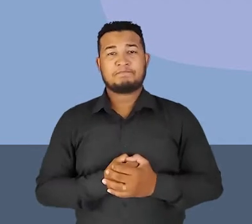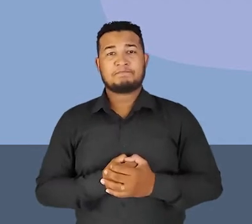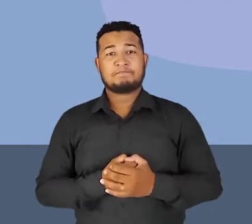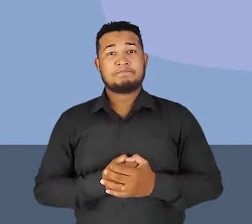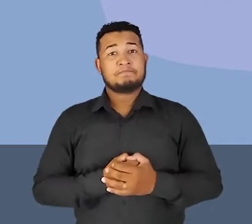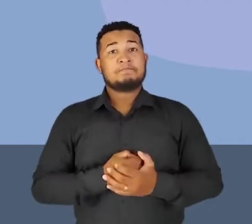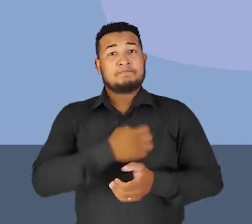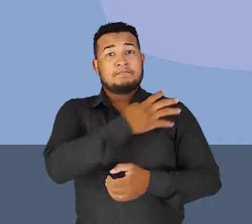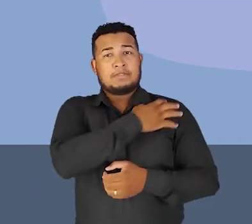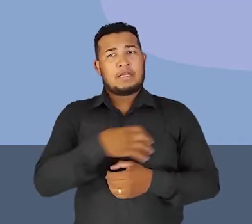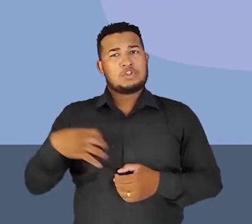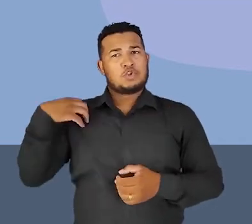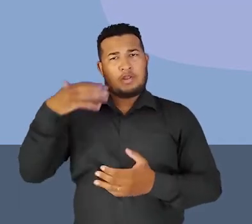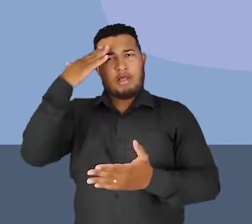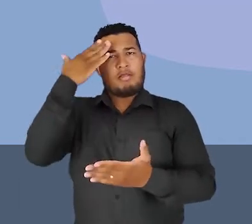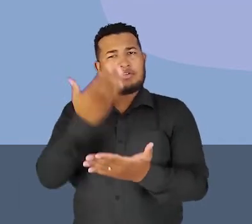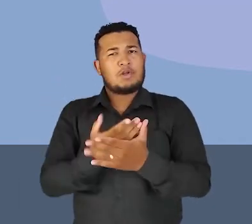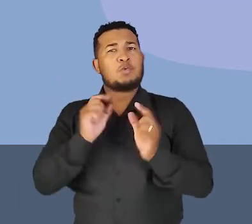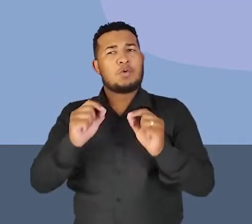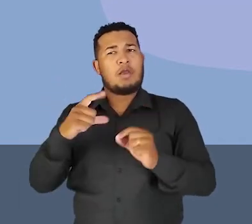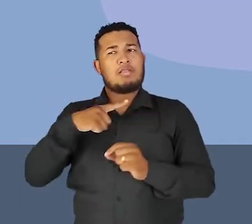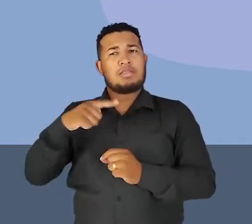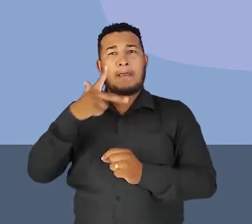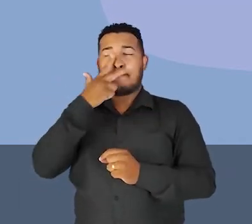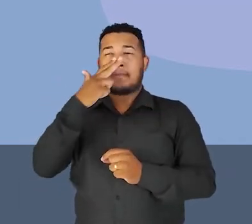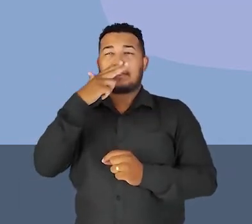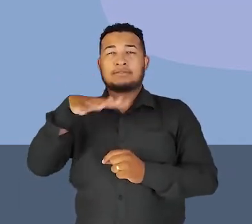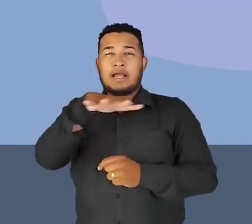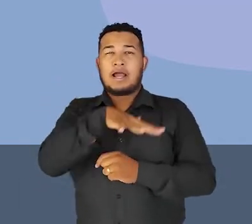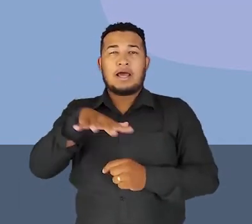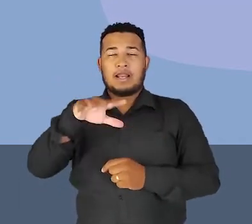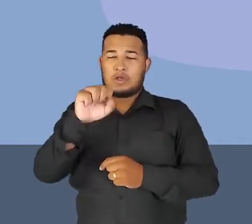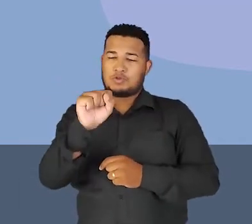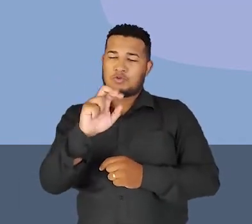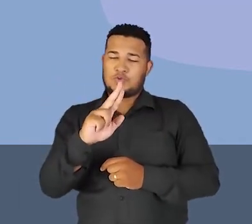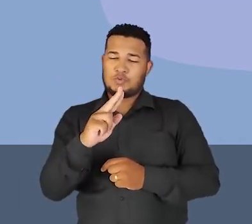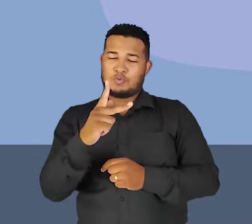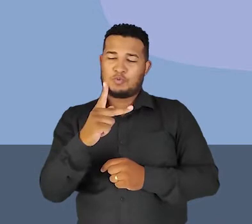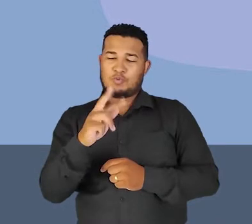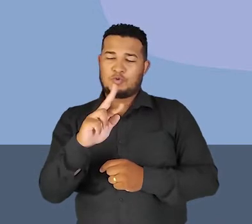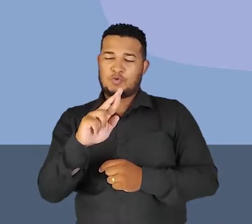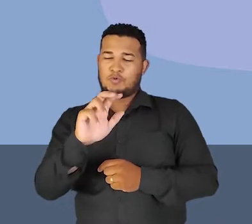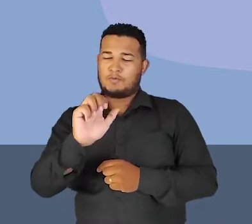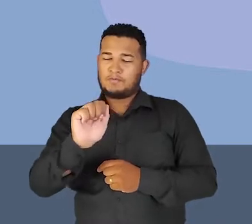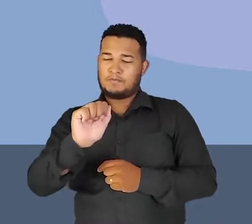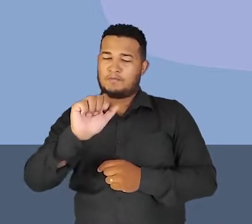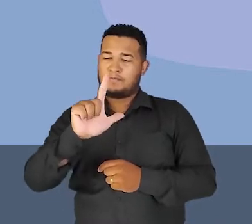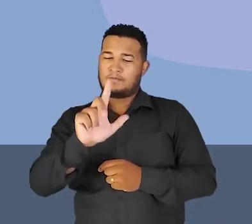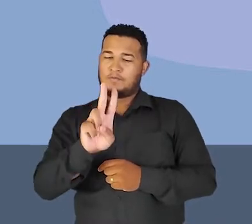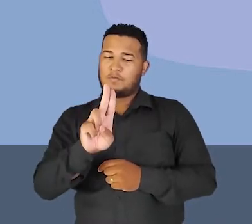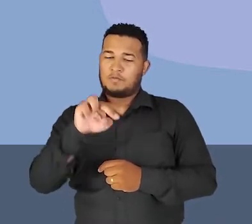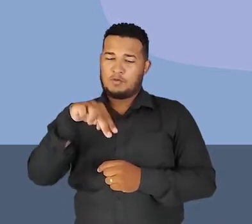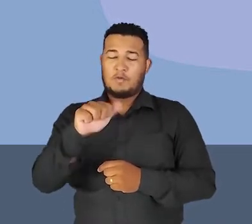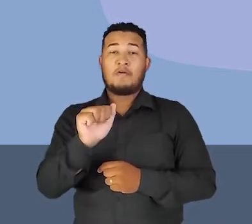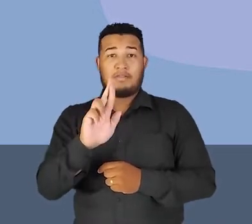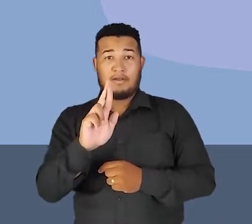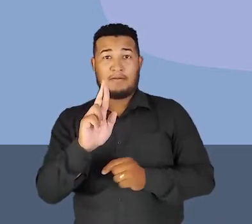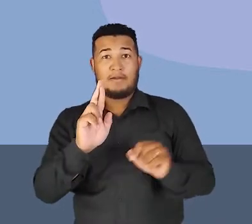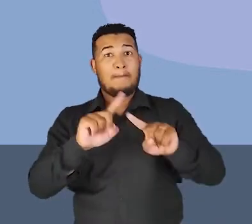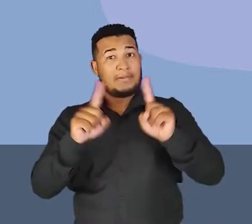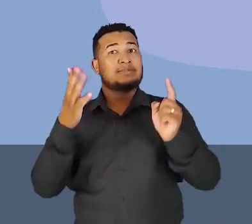Aristóteles acreditava que existia um mundo supralunar. Porém, ele sabia que no